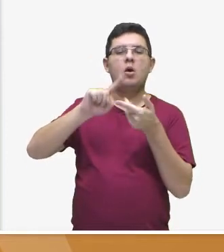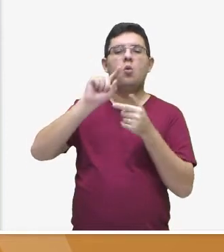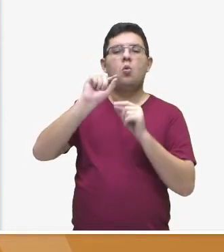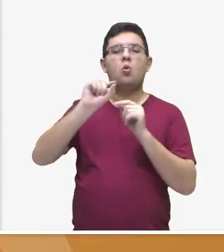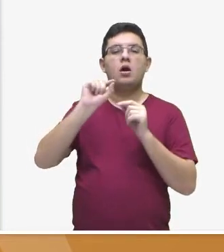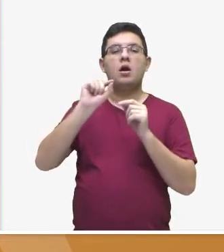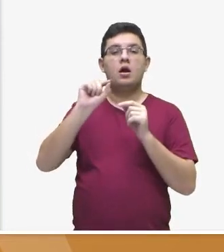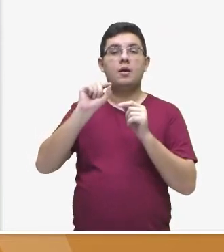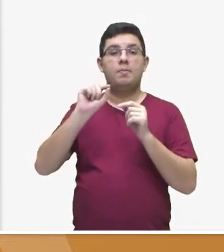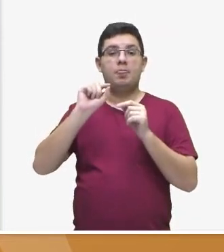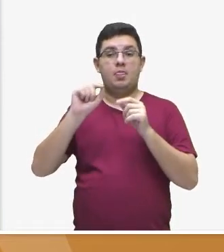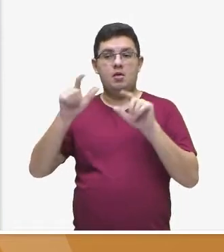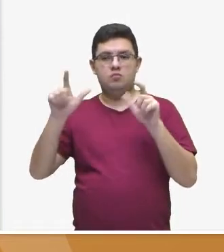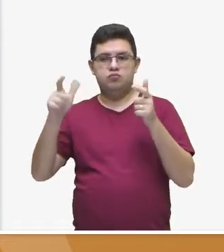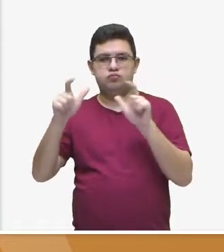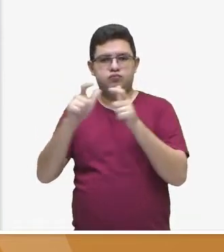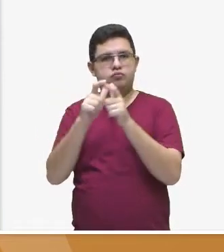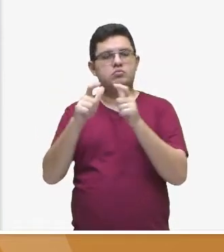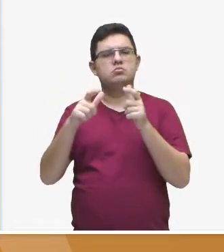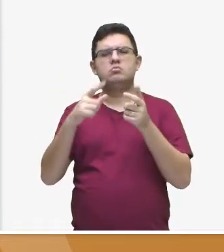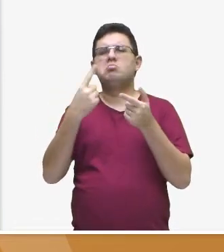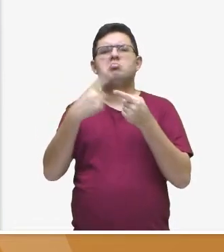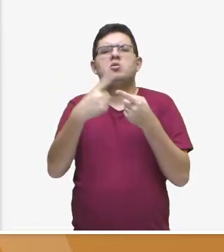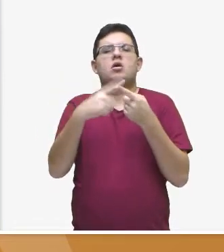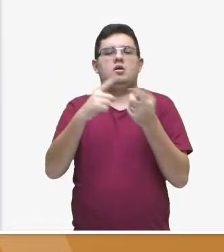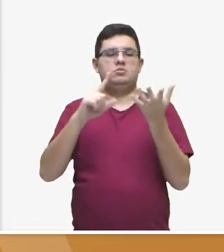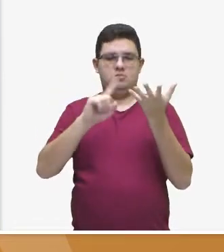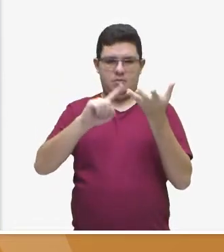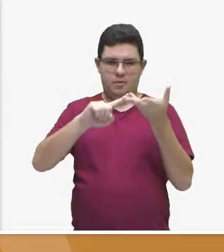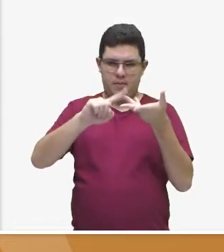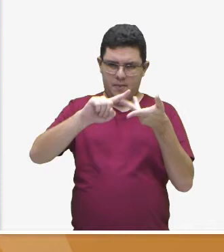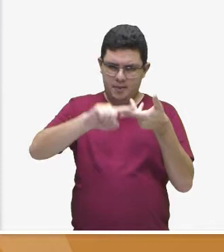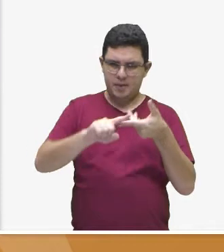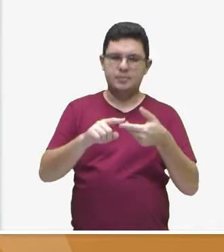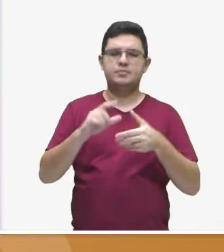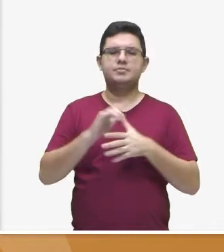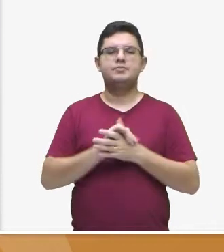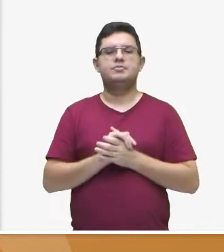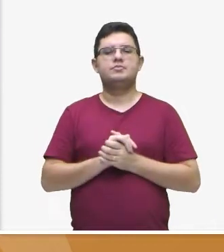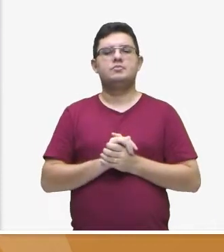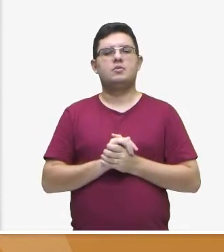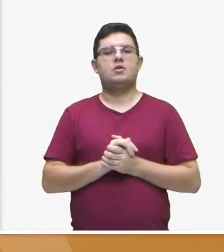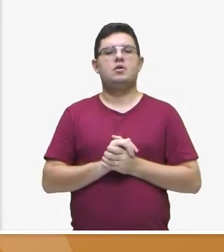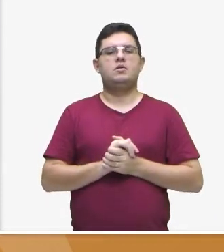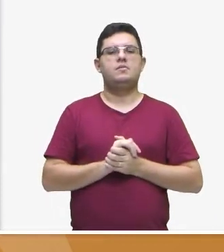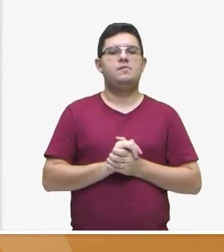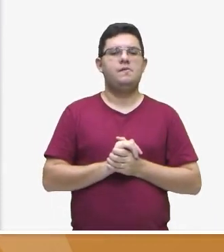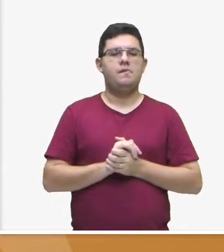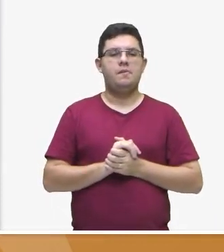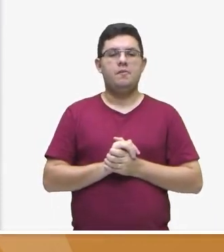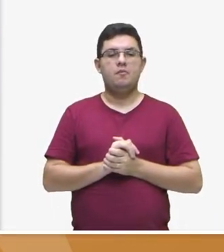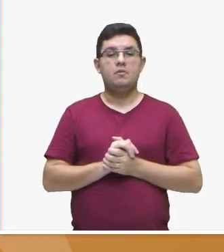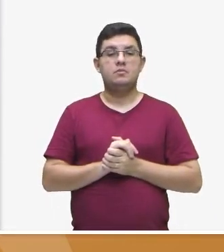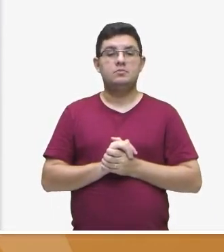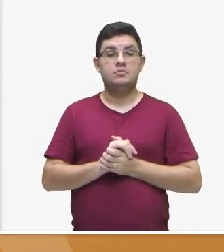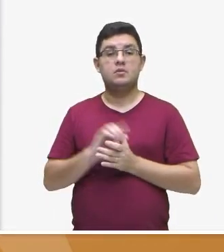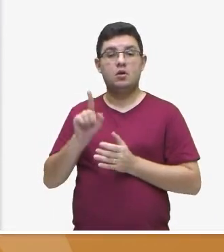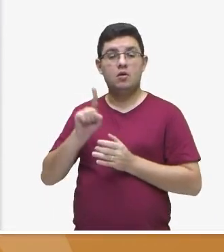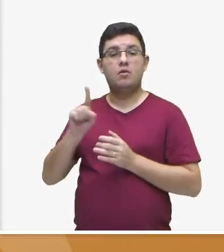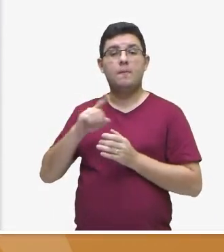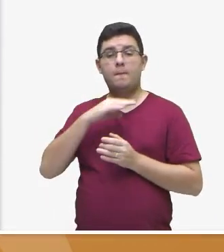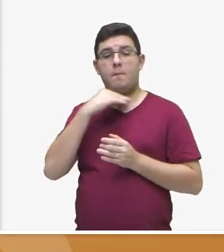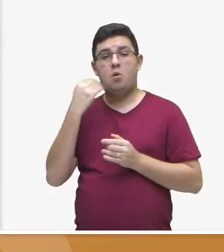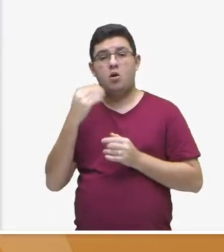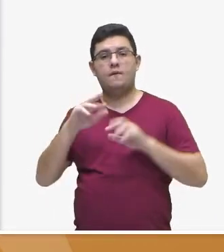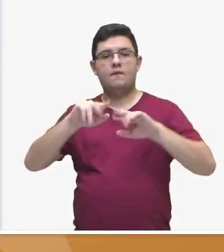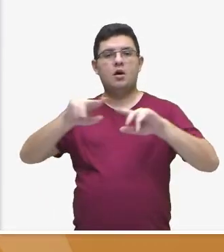da população. Nós passamos de 5 milhões para 600, 900 mil. Então, as mortes ocasionadas por conflito de